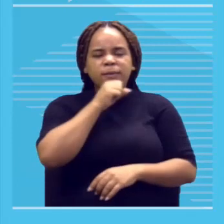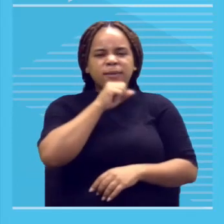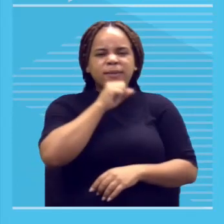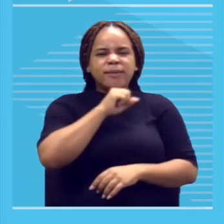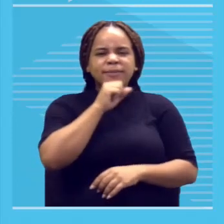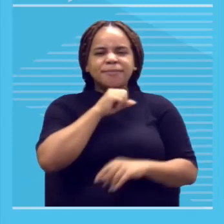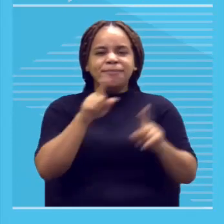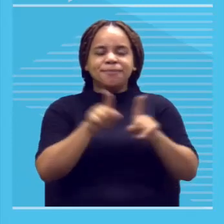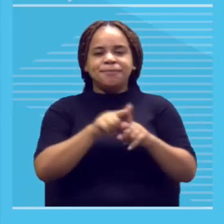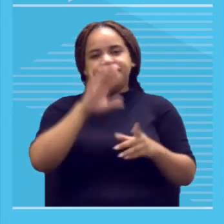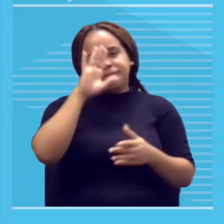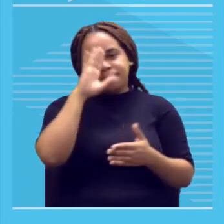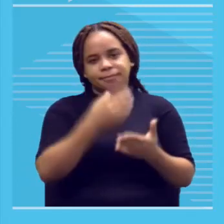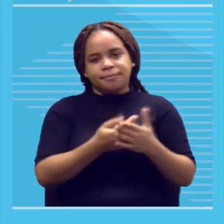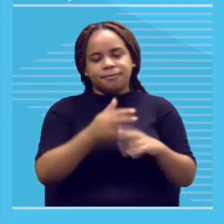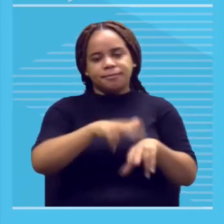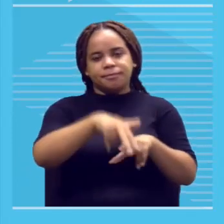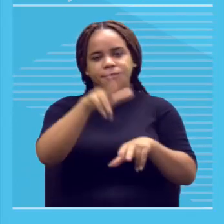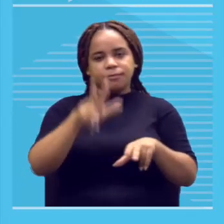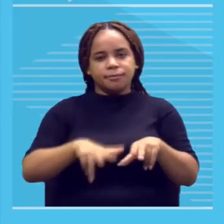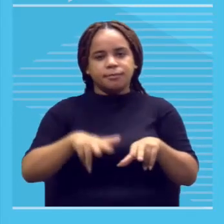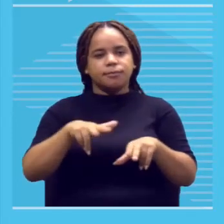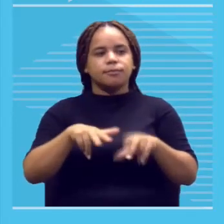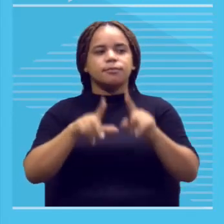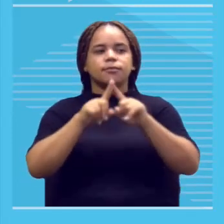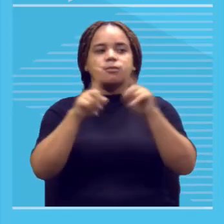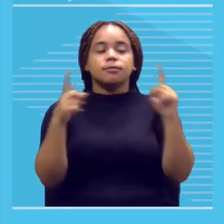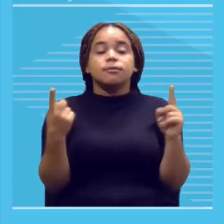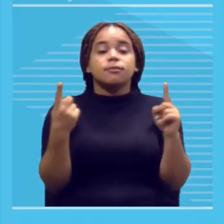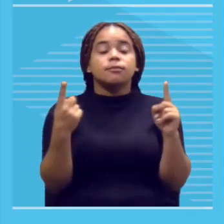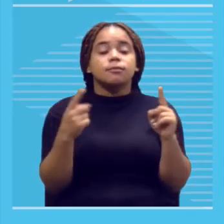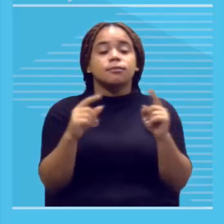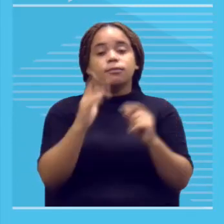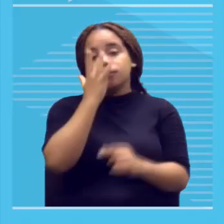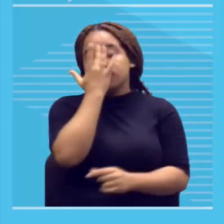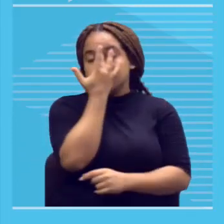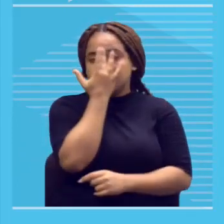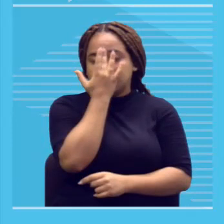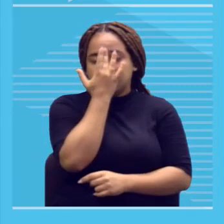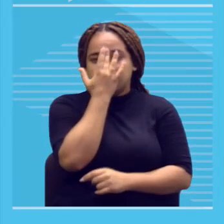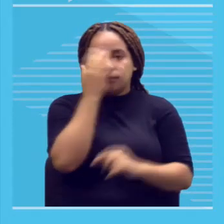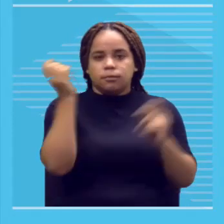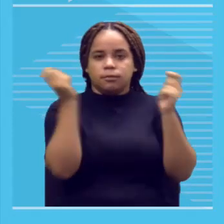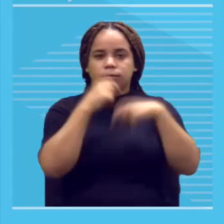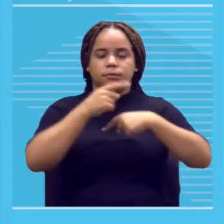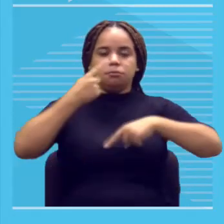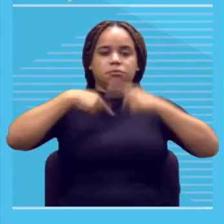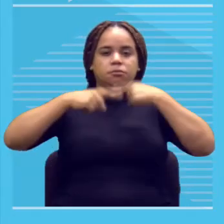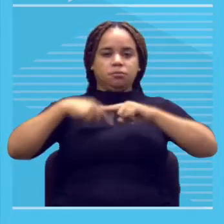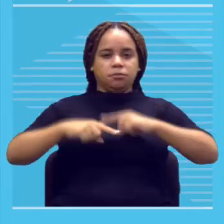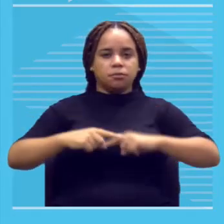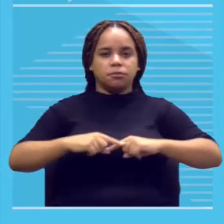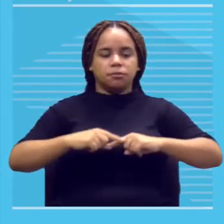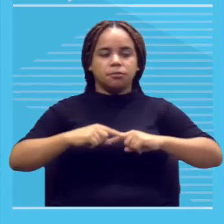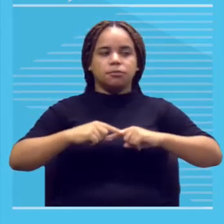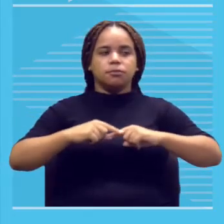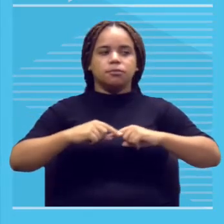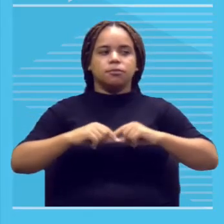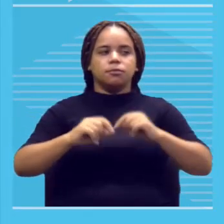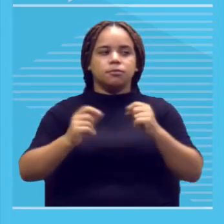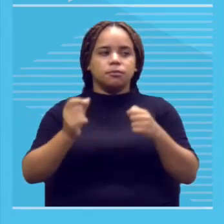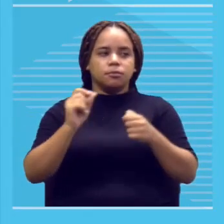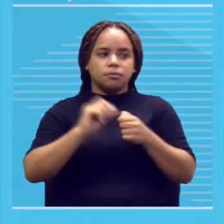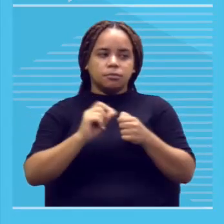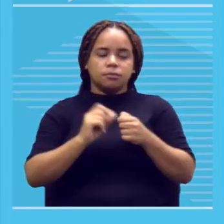treina reencarnação só que no hinduísmo nós temos a possibilidade de regredirmos de voltarmos numa